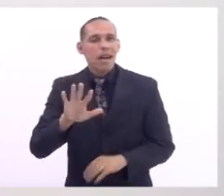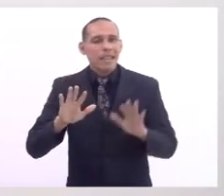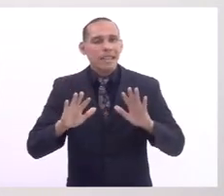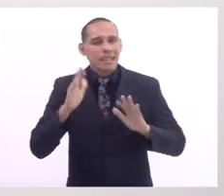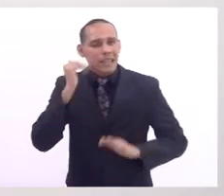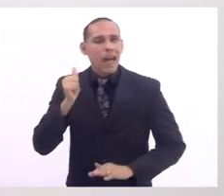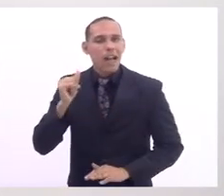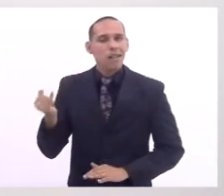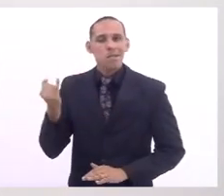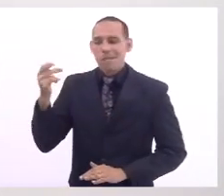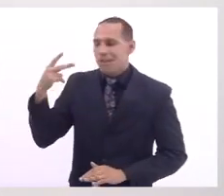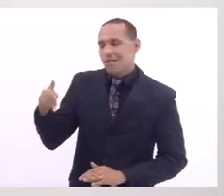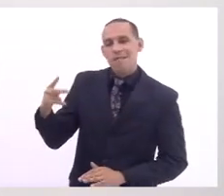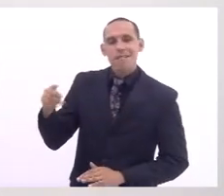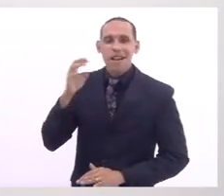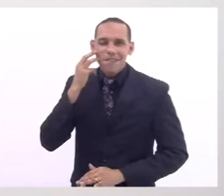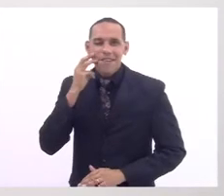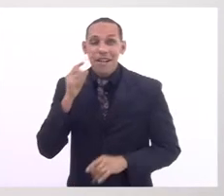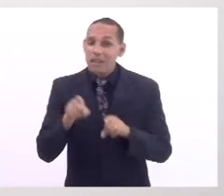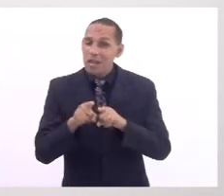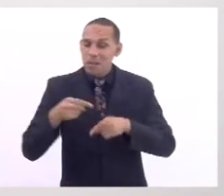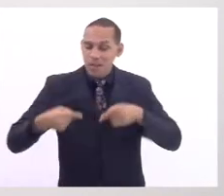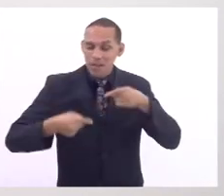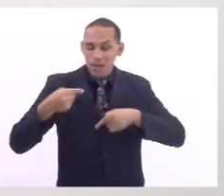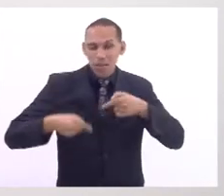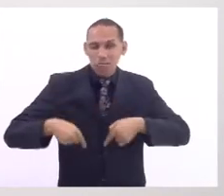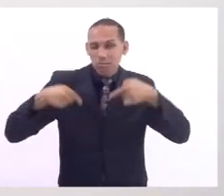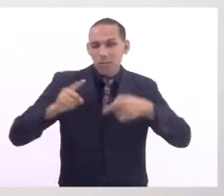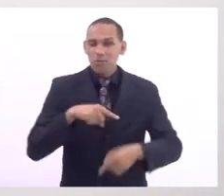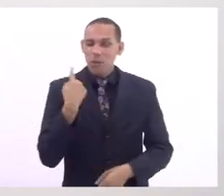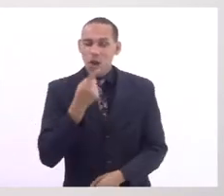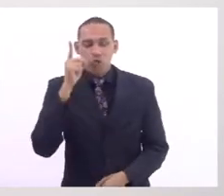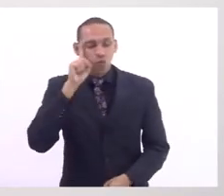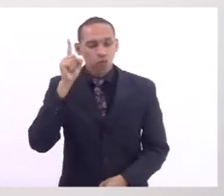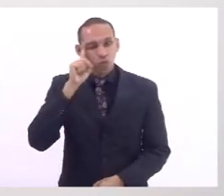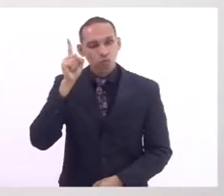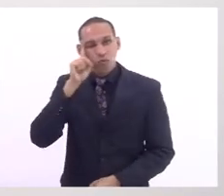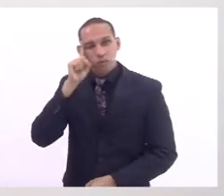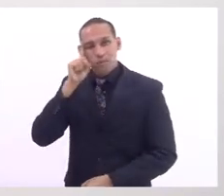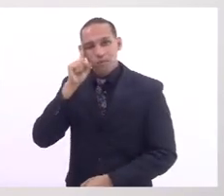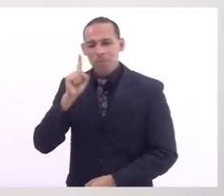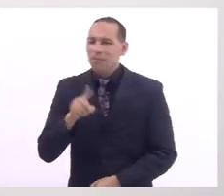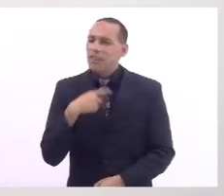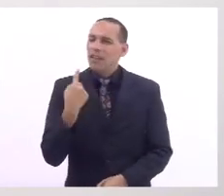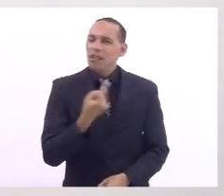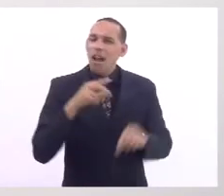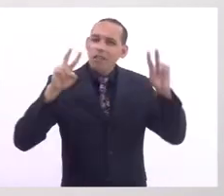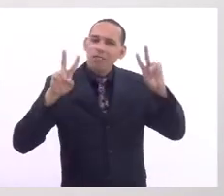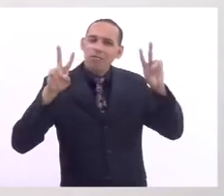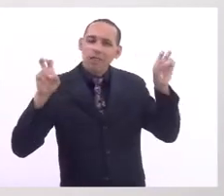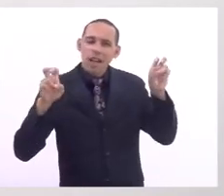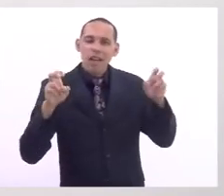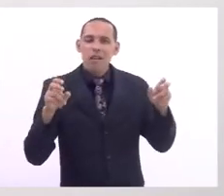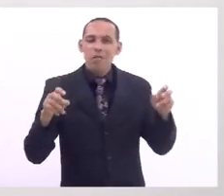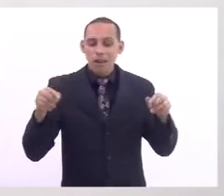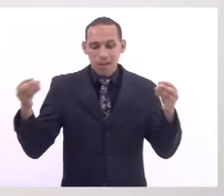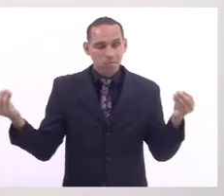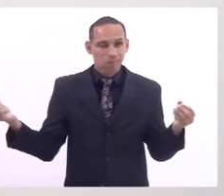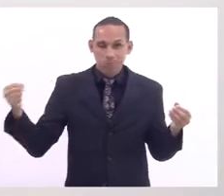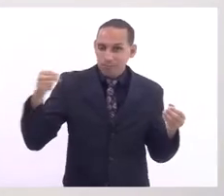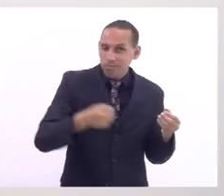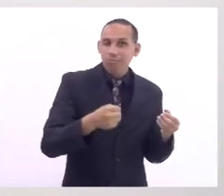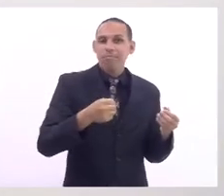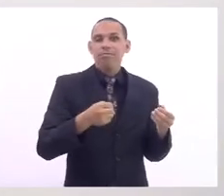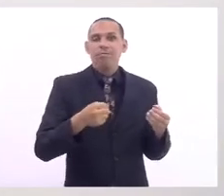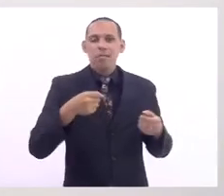só do valdec mas do desafio que travamos aqui no dia a dia bom e quando a gente discute temas como são colocados aqui